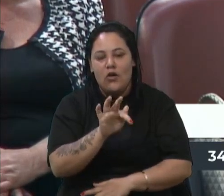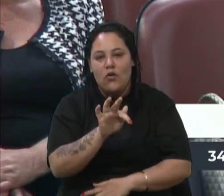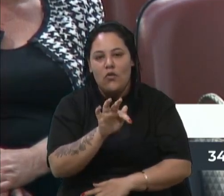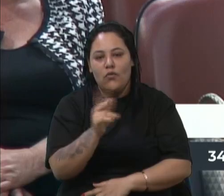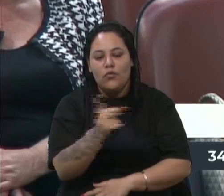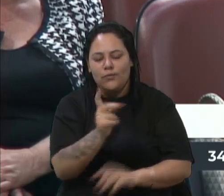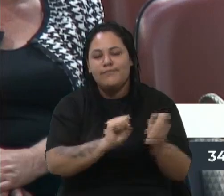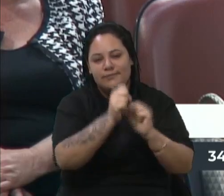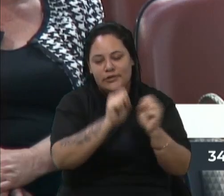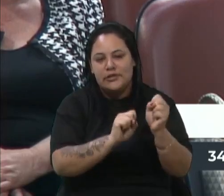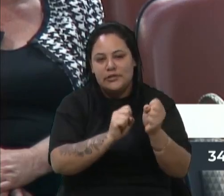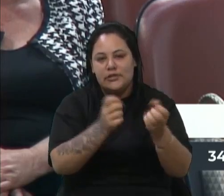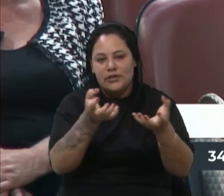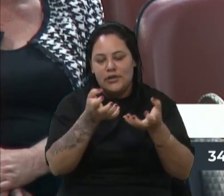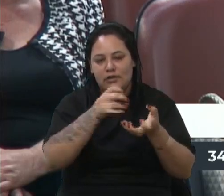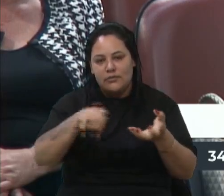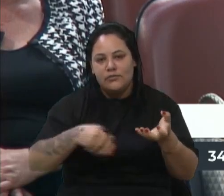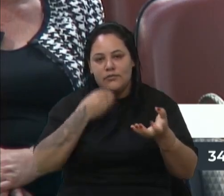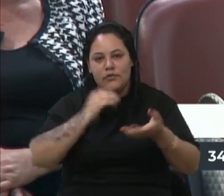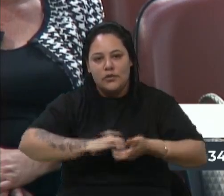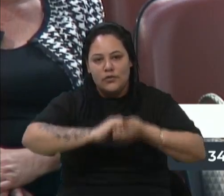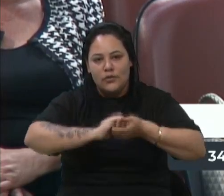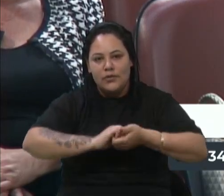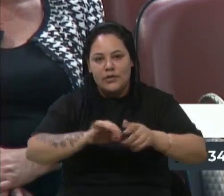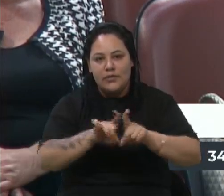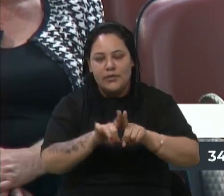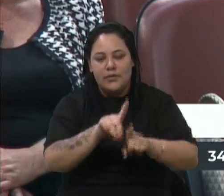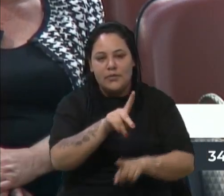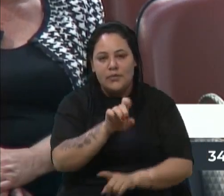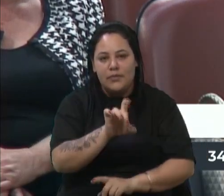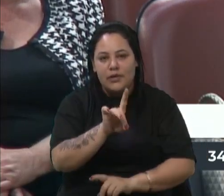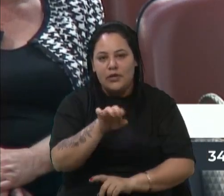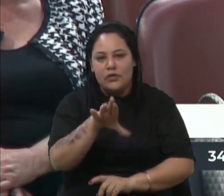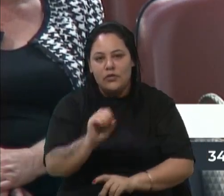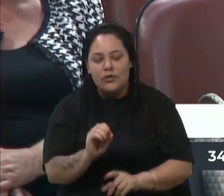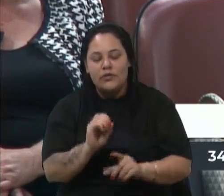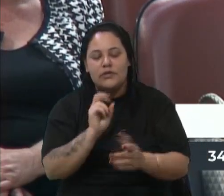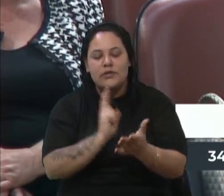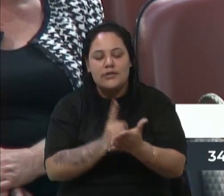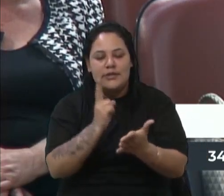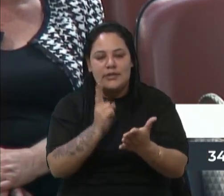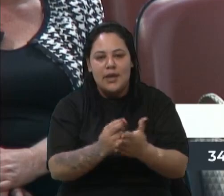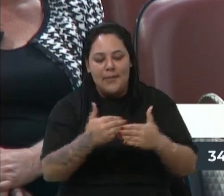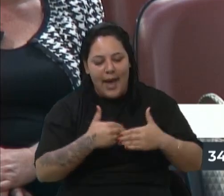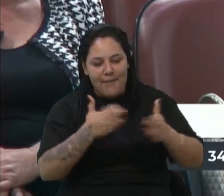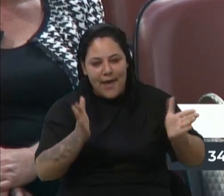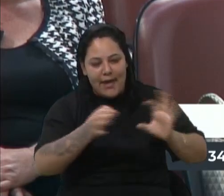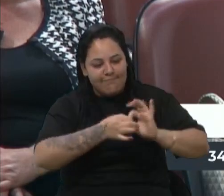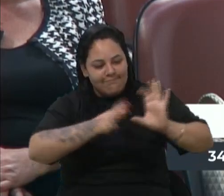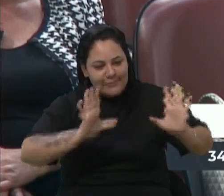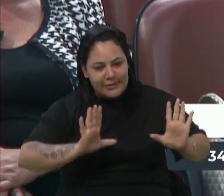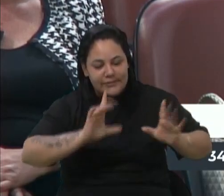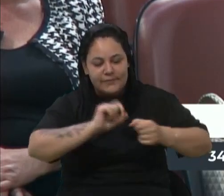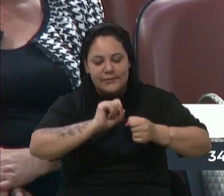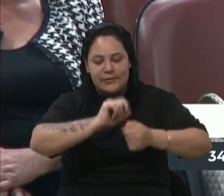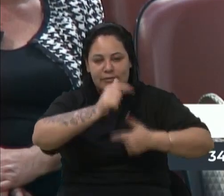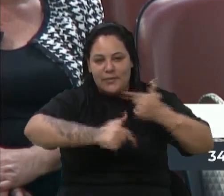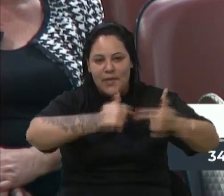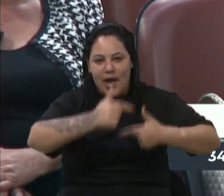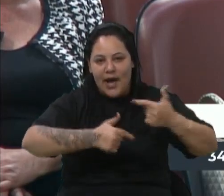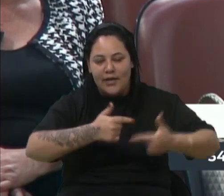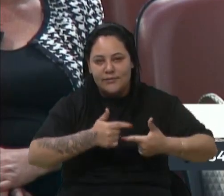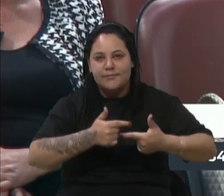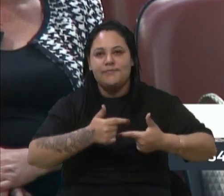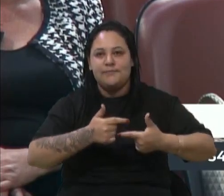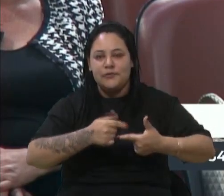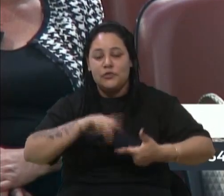a oportunidade complementar o Pedrinho que está sempre à disposição o Pedrinho ali do samaia é conhecido de todos os